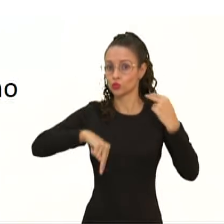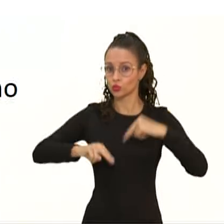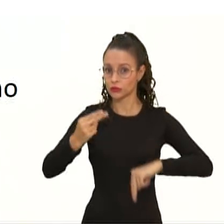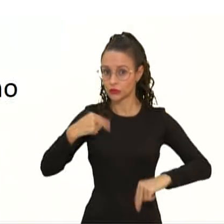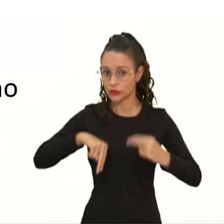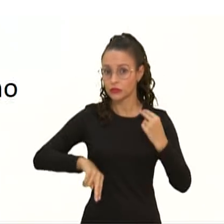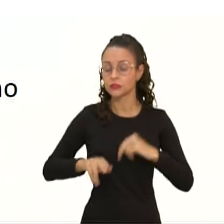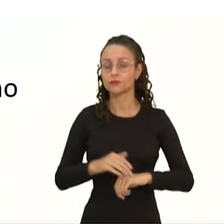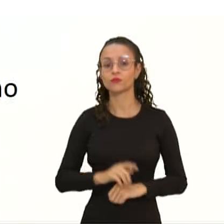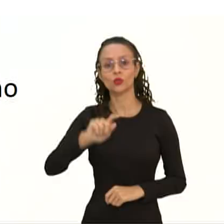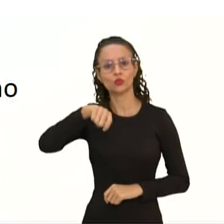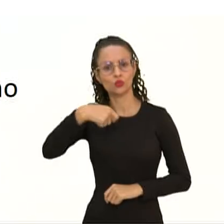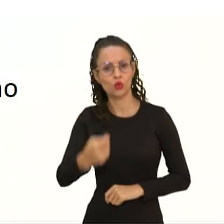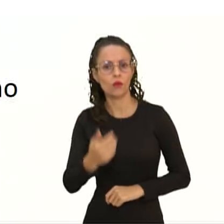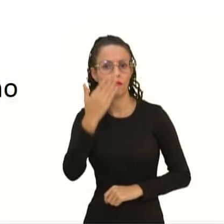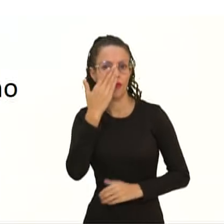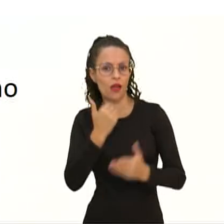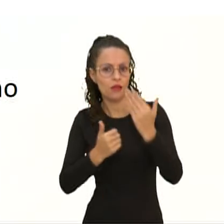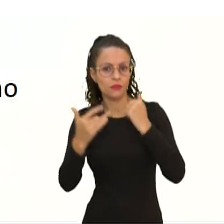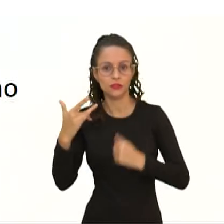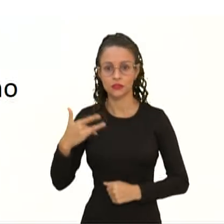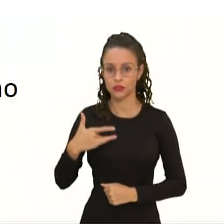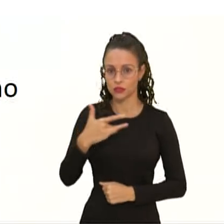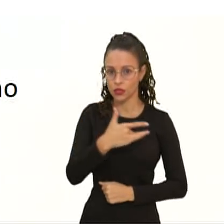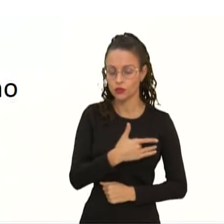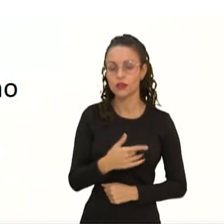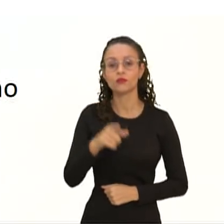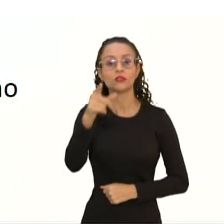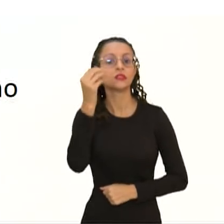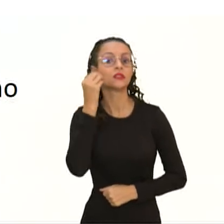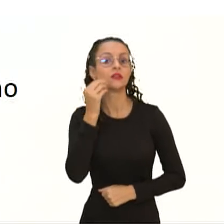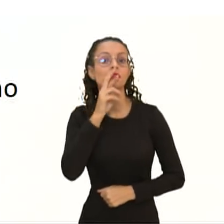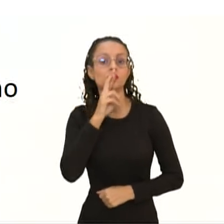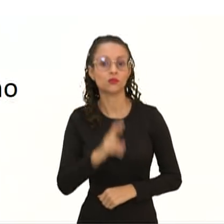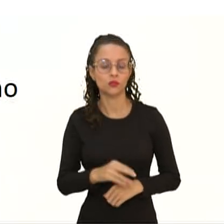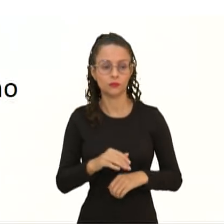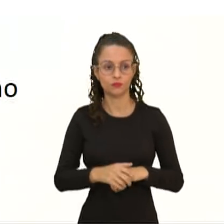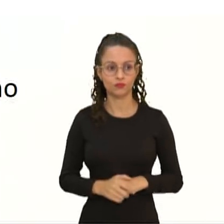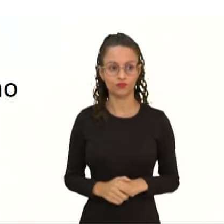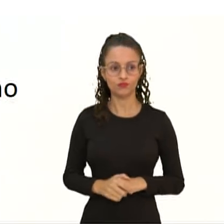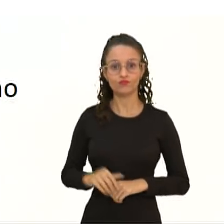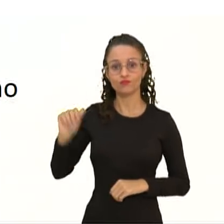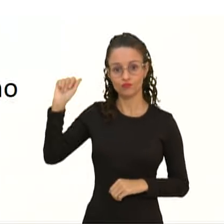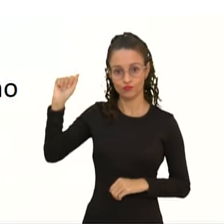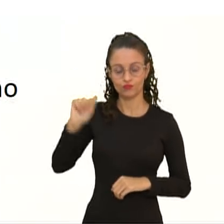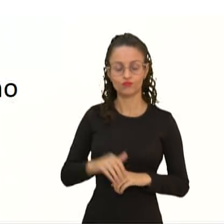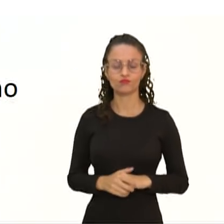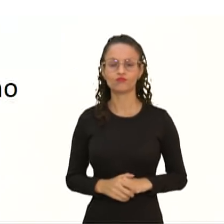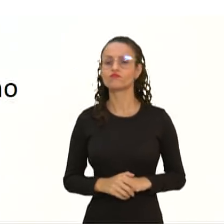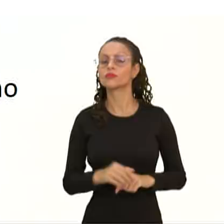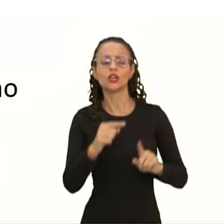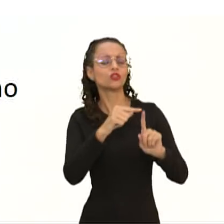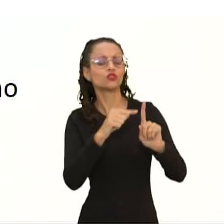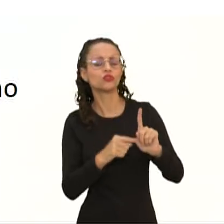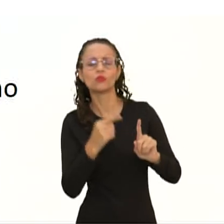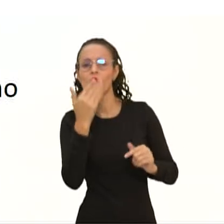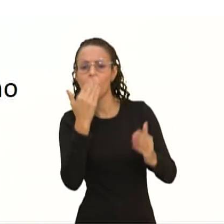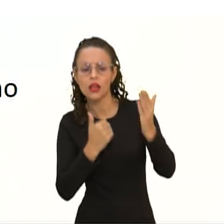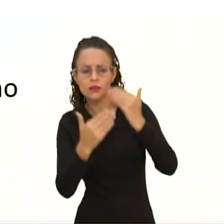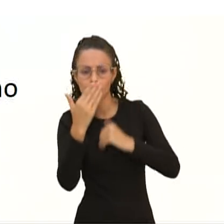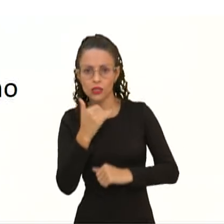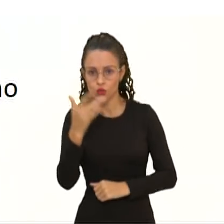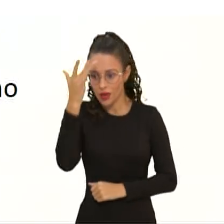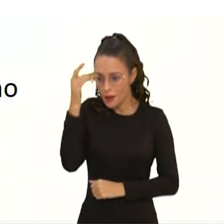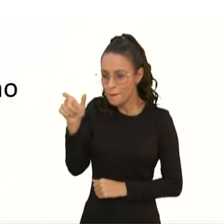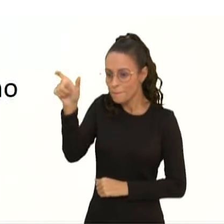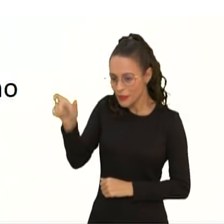sobre alimentação saudável e sobre bons hábitos, tenta responder aí. A pergunta A: que tipo de alimentos a pessoa